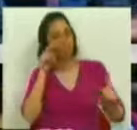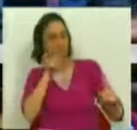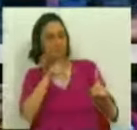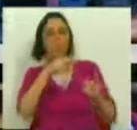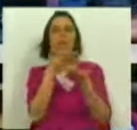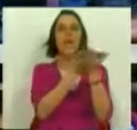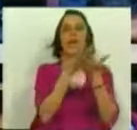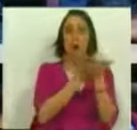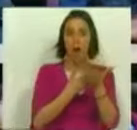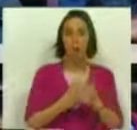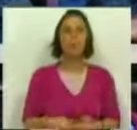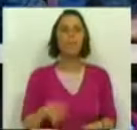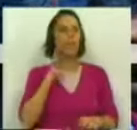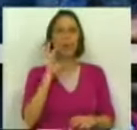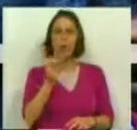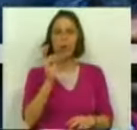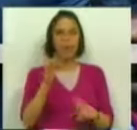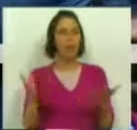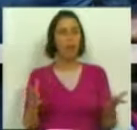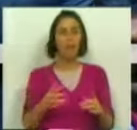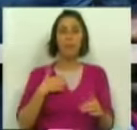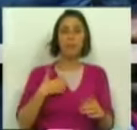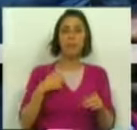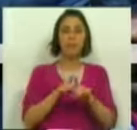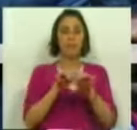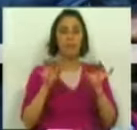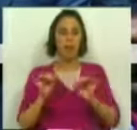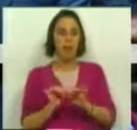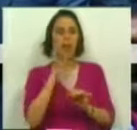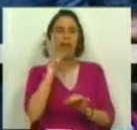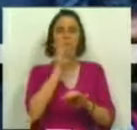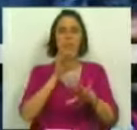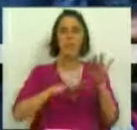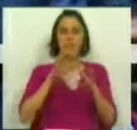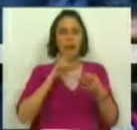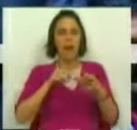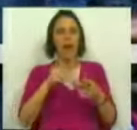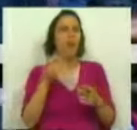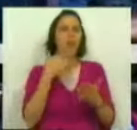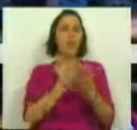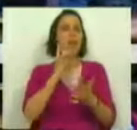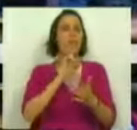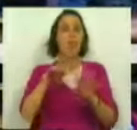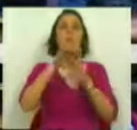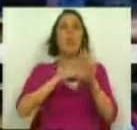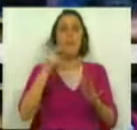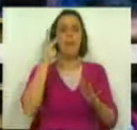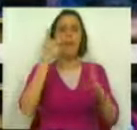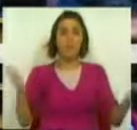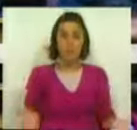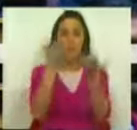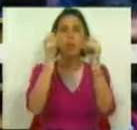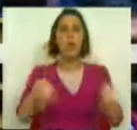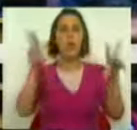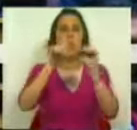vista económico. Não vale a pena desdenhar, como aqui hoje a oposição tentou fazer, o programa Revitalizar, o